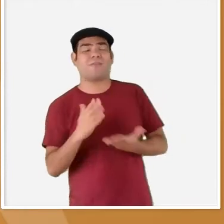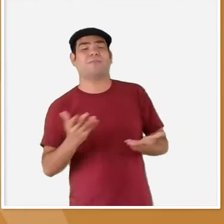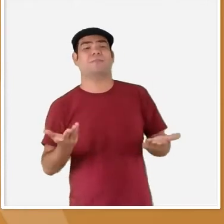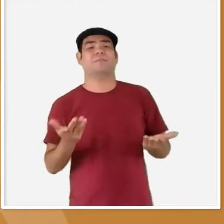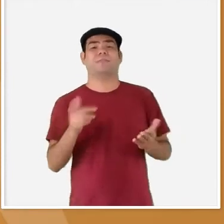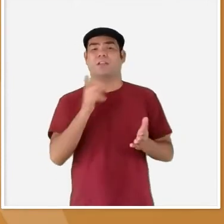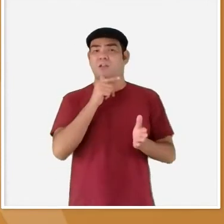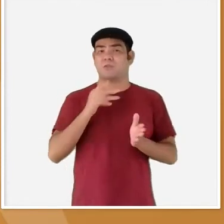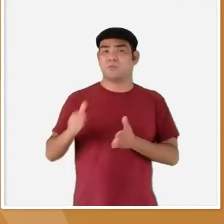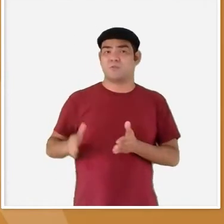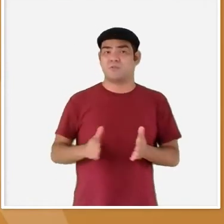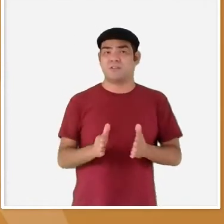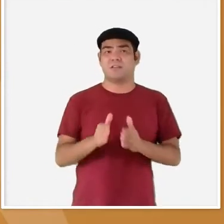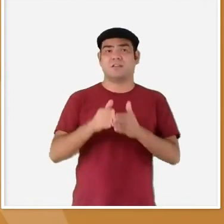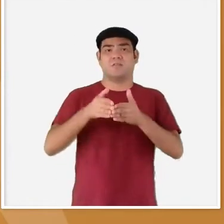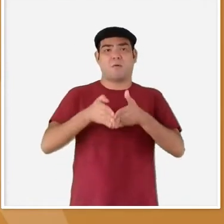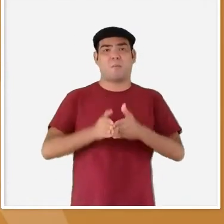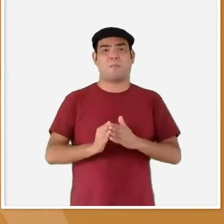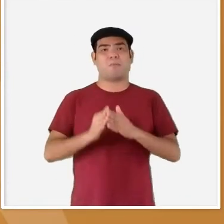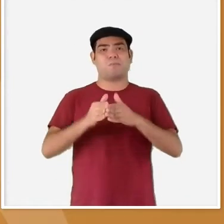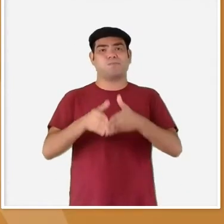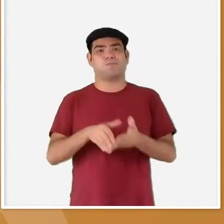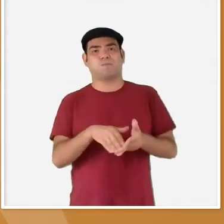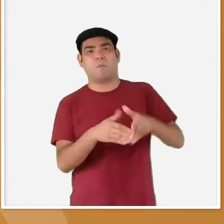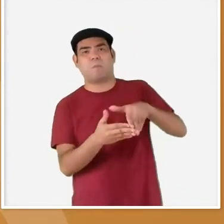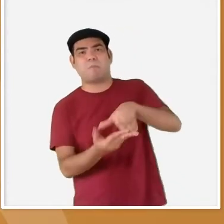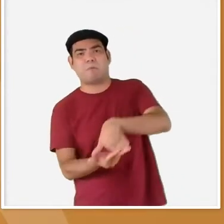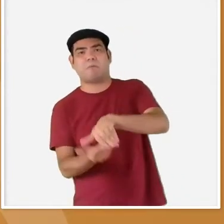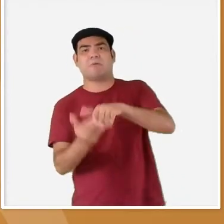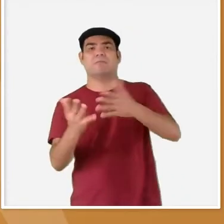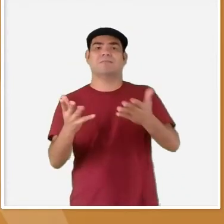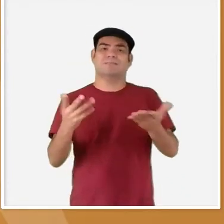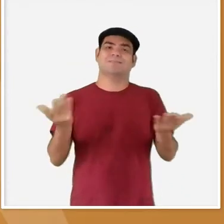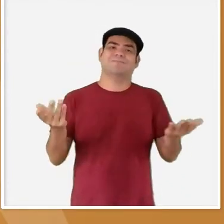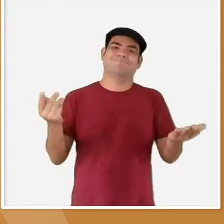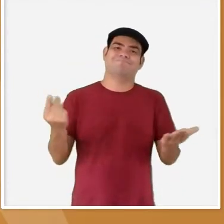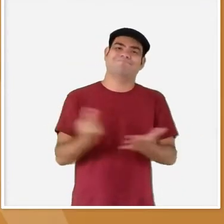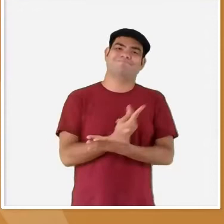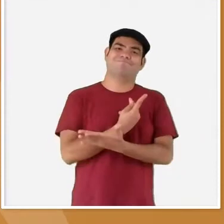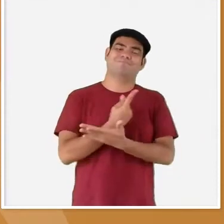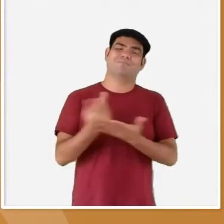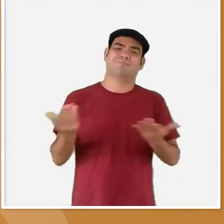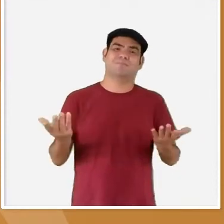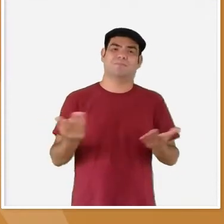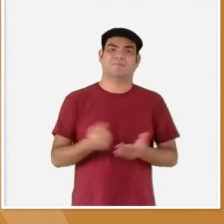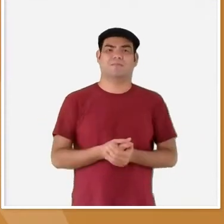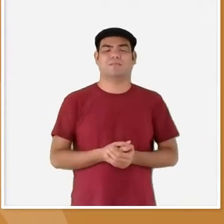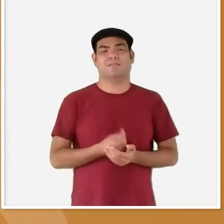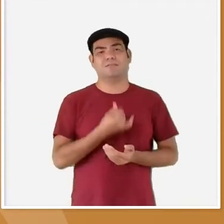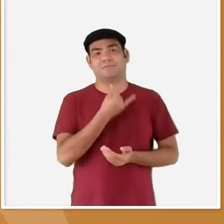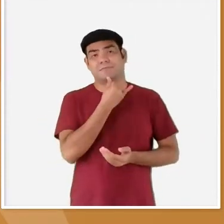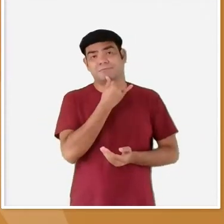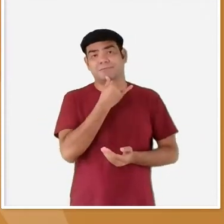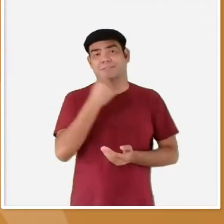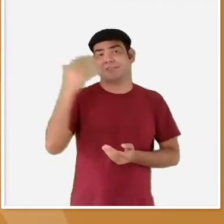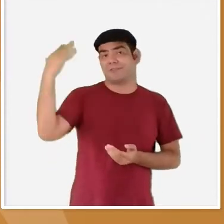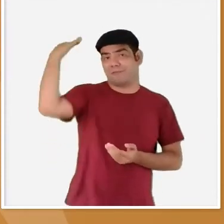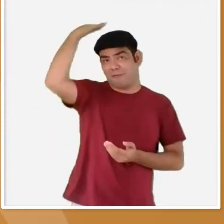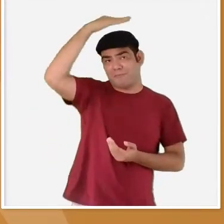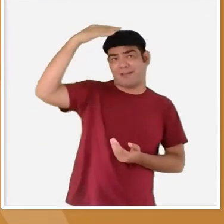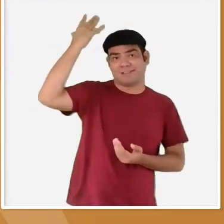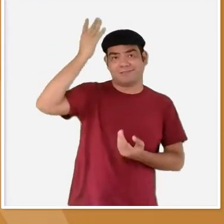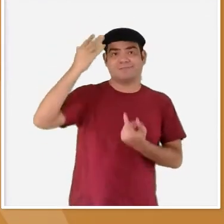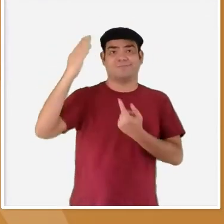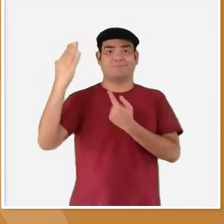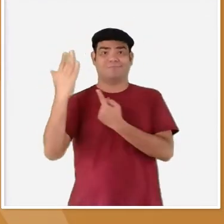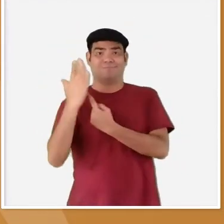aí de acesso aos Estados Unidos, e isso acaba identificando para nós o México como esse